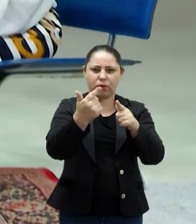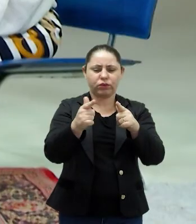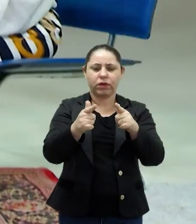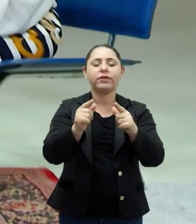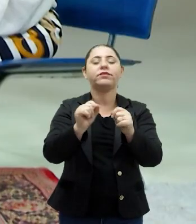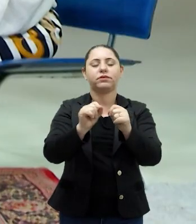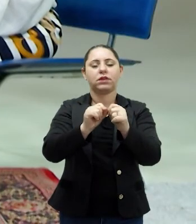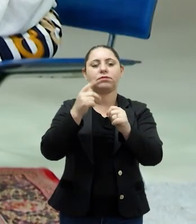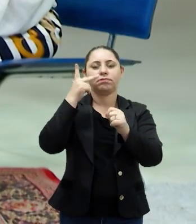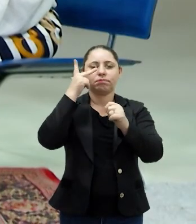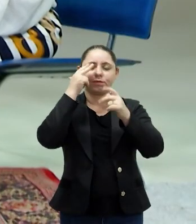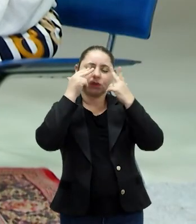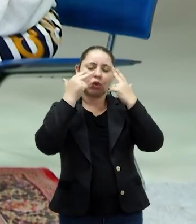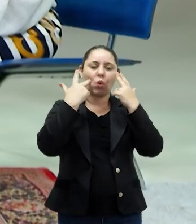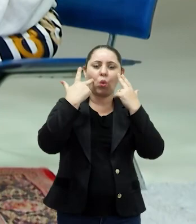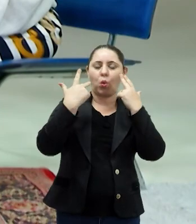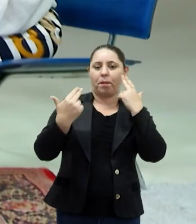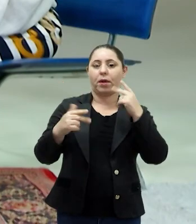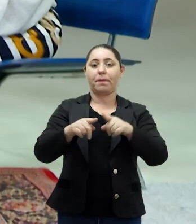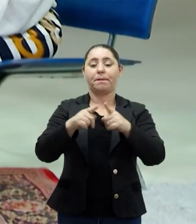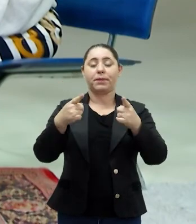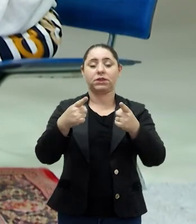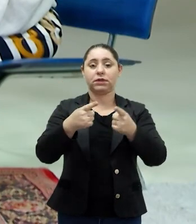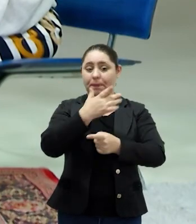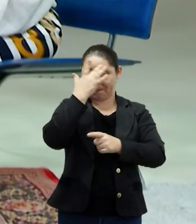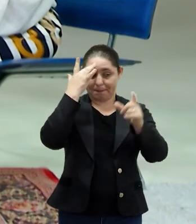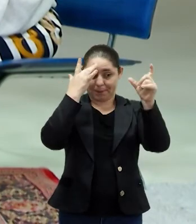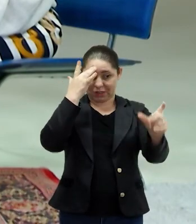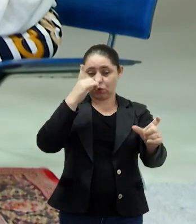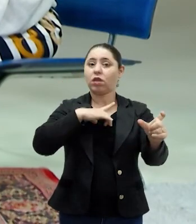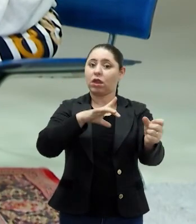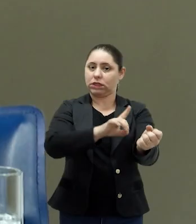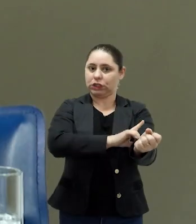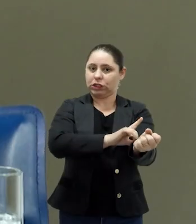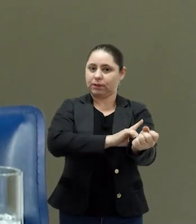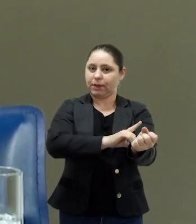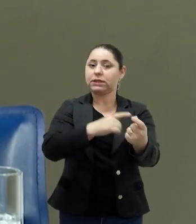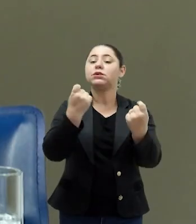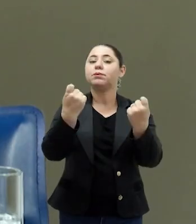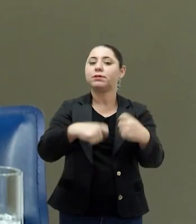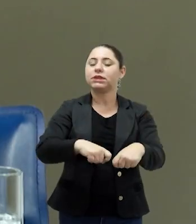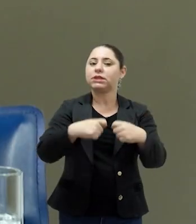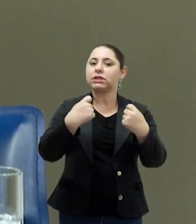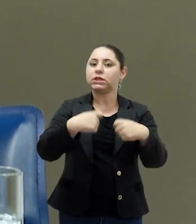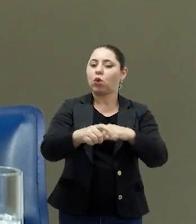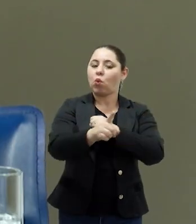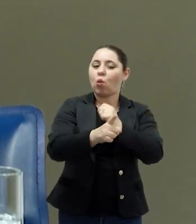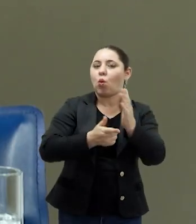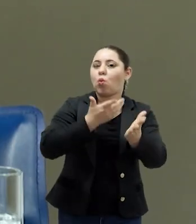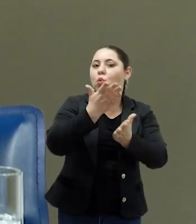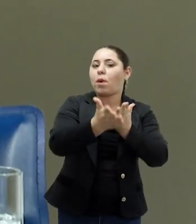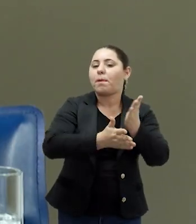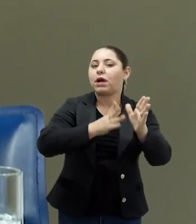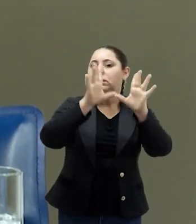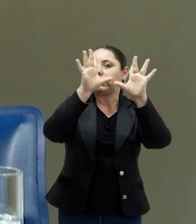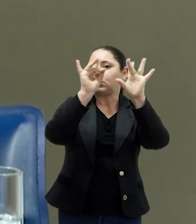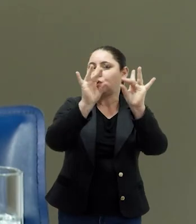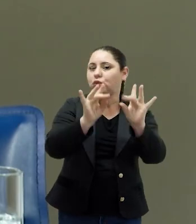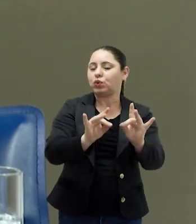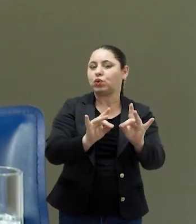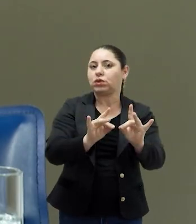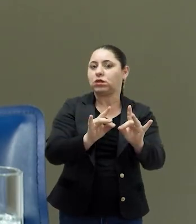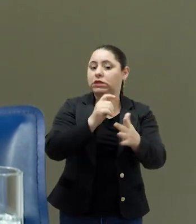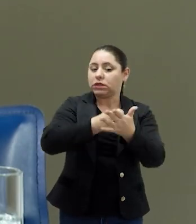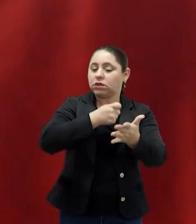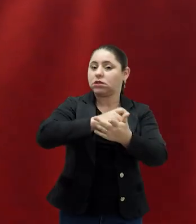associado, faz uma cirurgia de catarata, mas esse paciente diabético, ele merece um acompanhamento mais